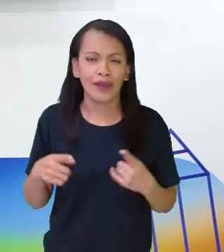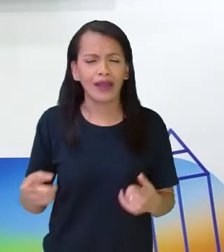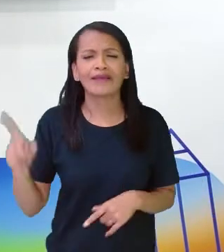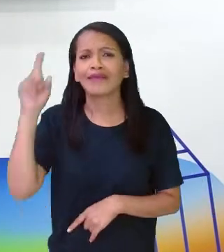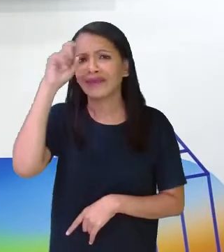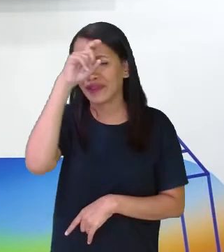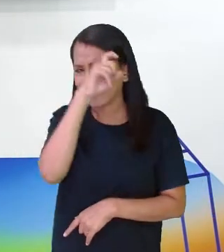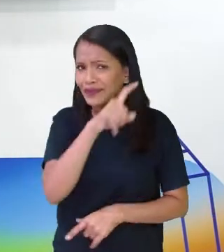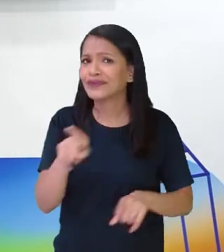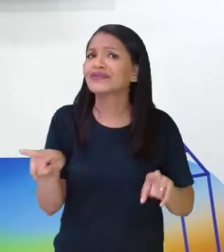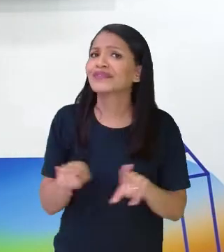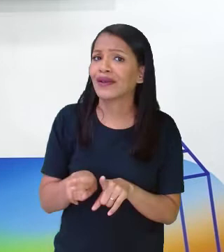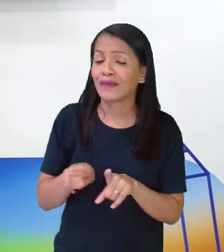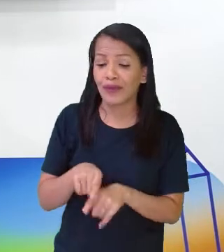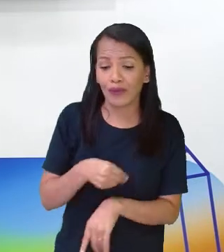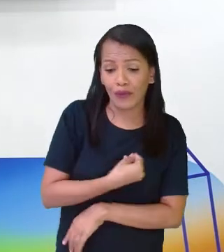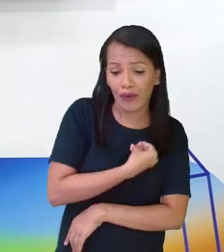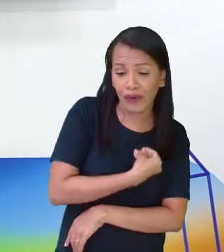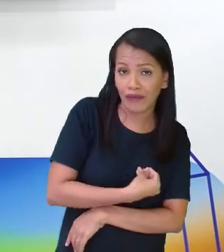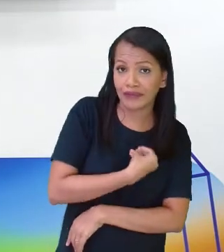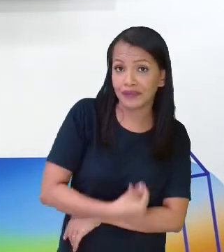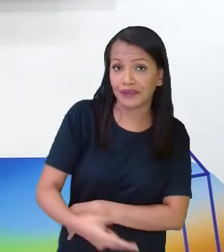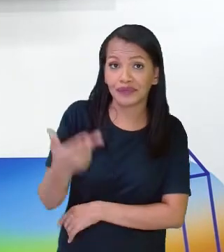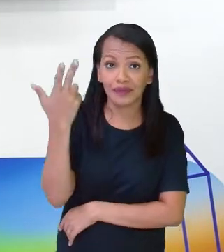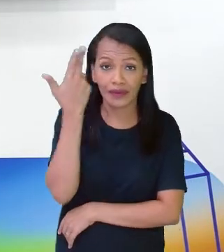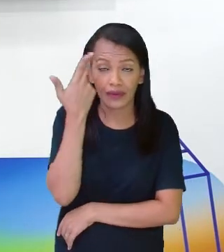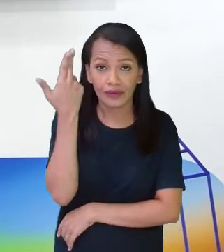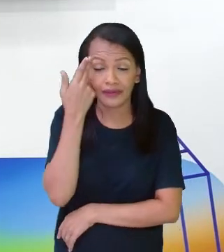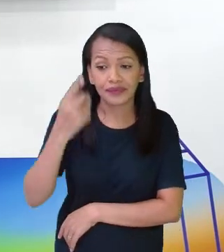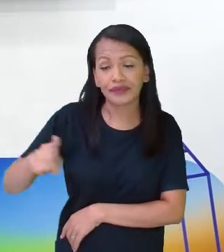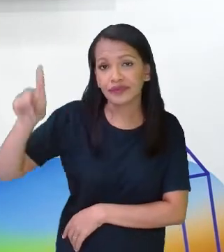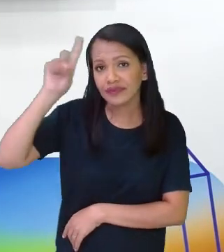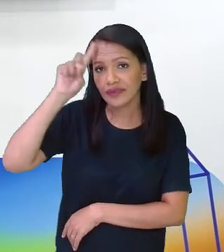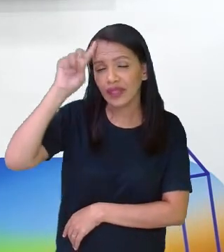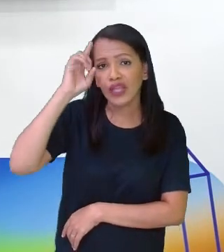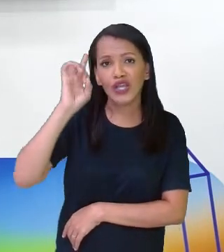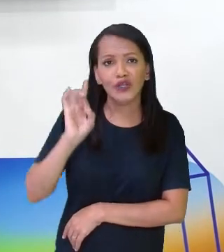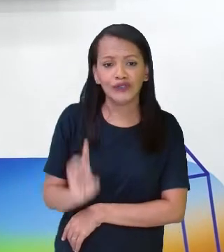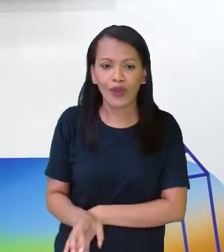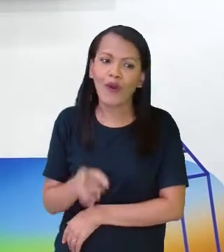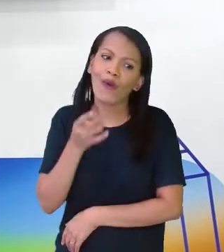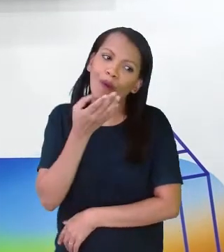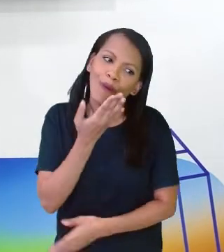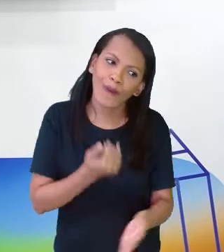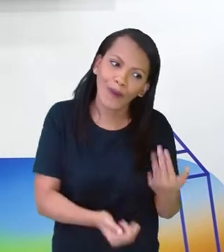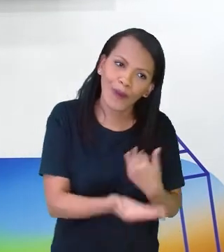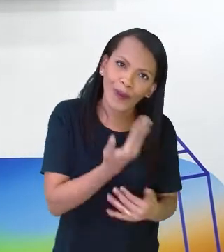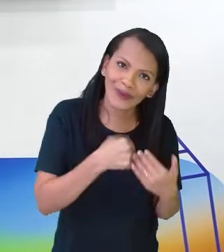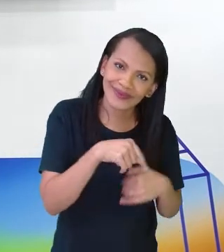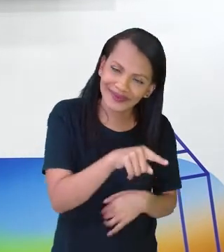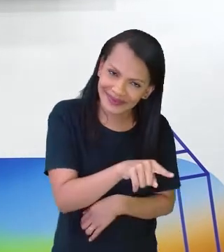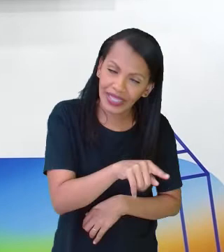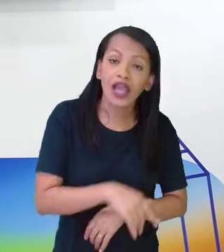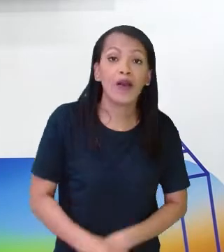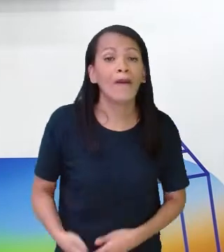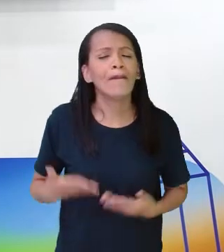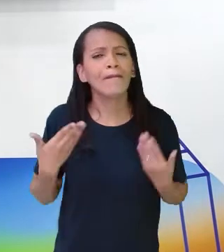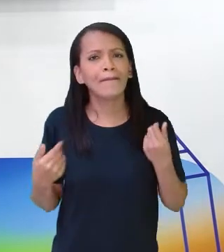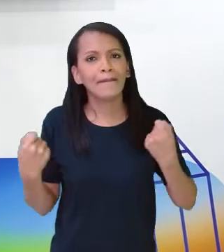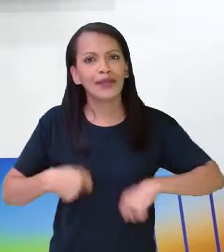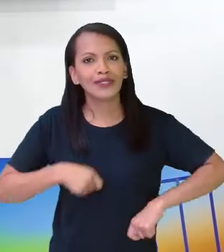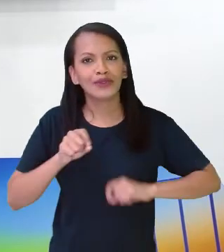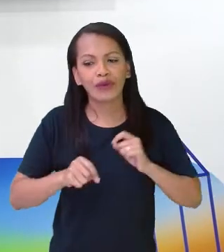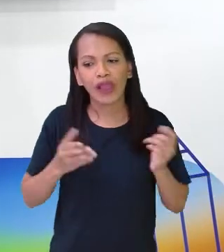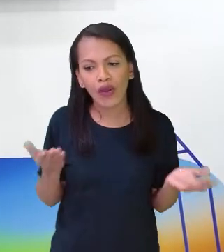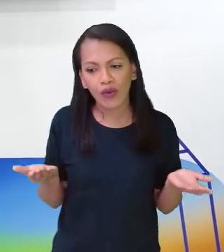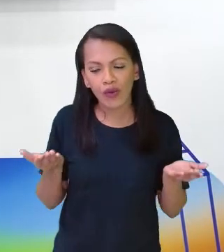difícil conseguir manter uma vida normal no dia a dia, trabalhando, comendo só, não, vou focar, vou comer só isso